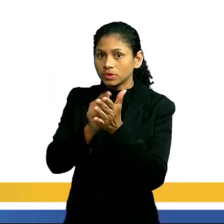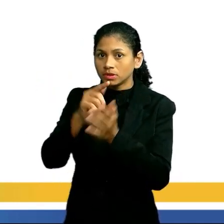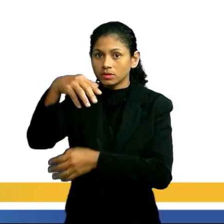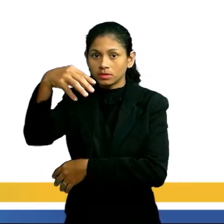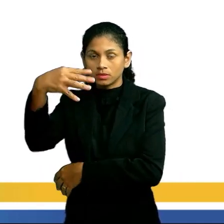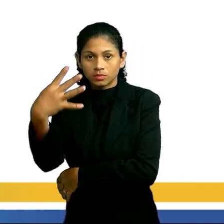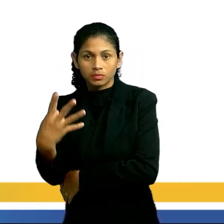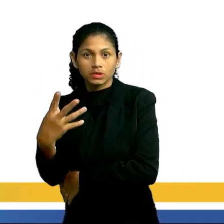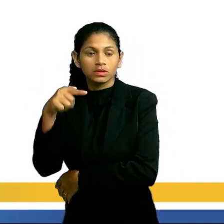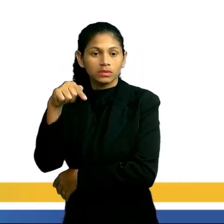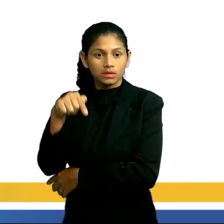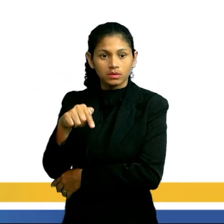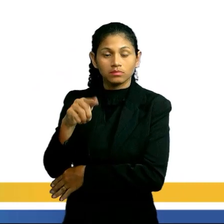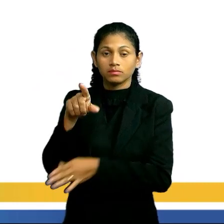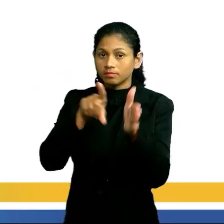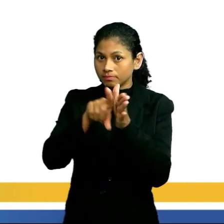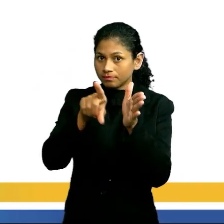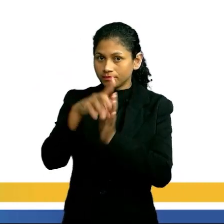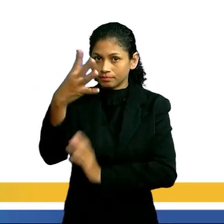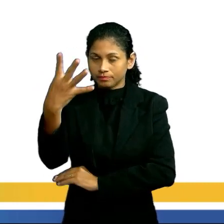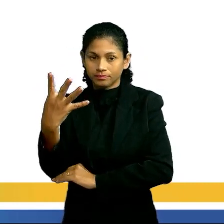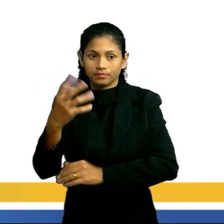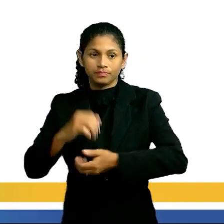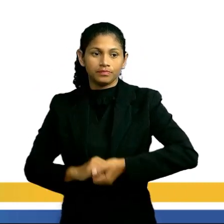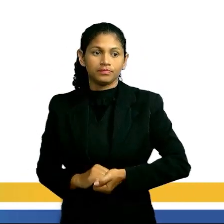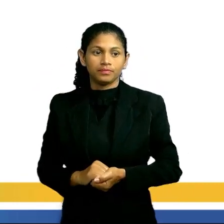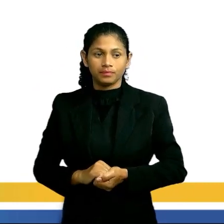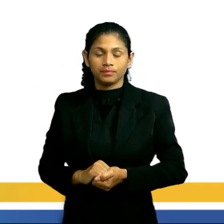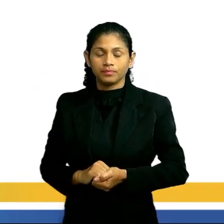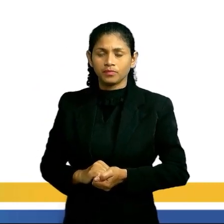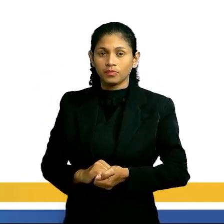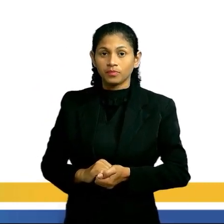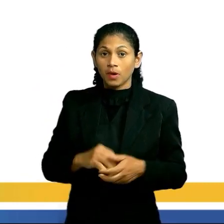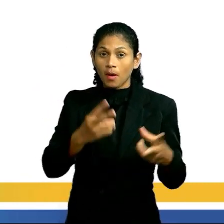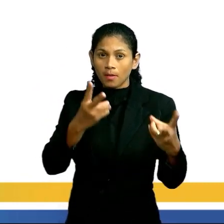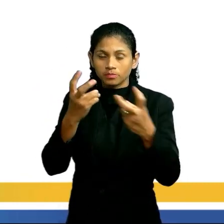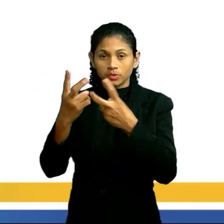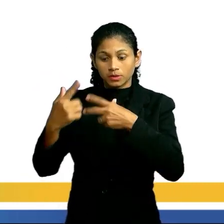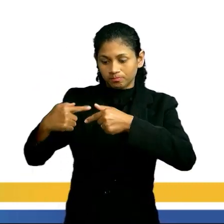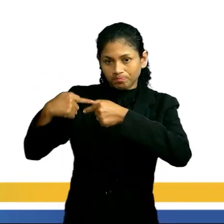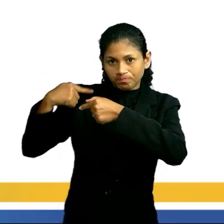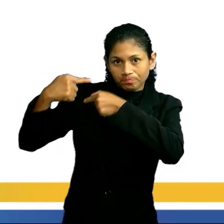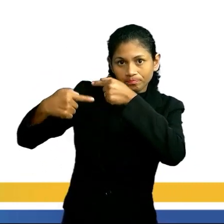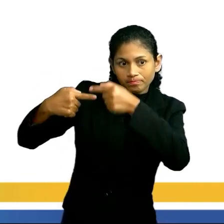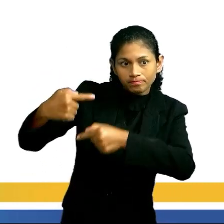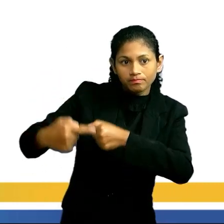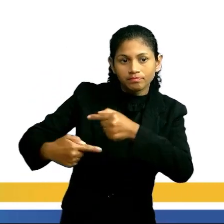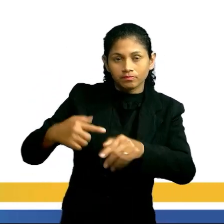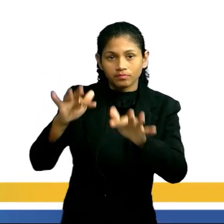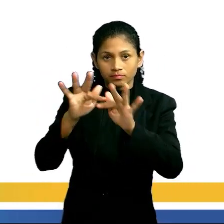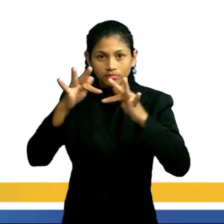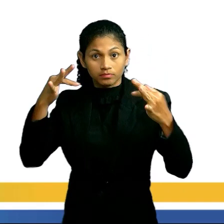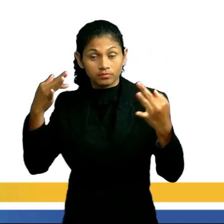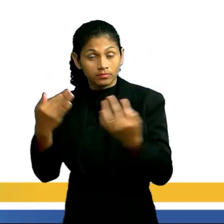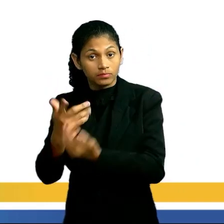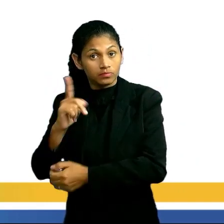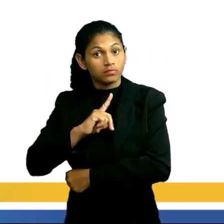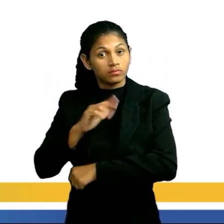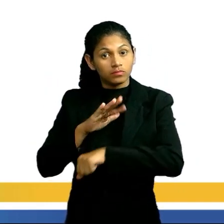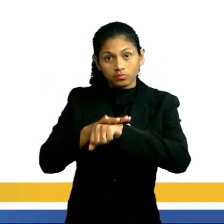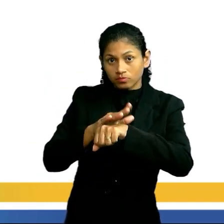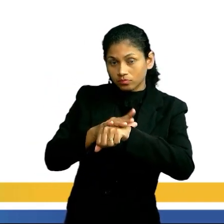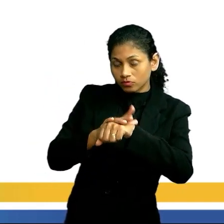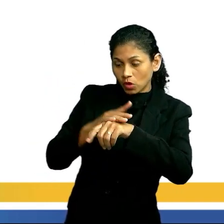47, questão 4. Diz assim: observe a genealogia de uma família na qual ocorre uma doença